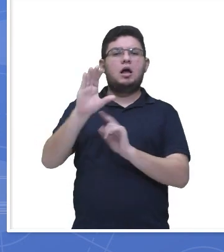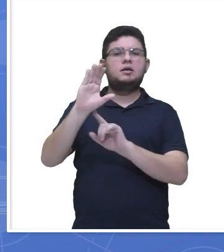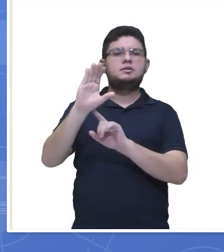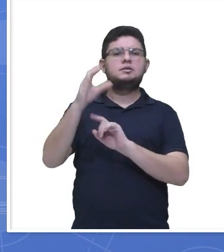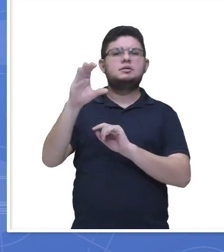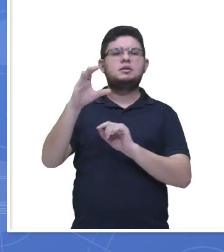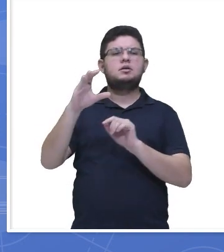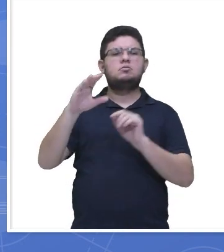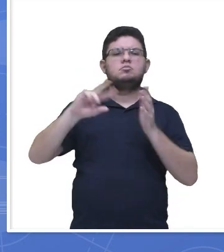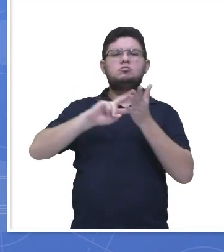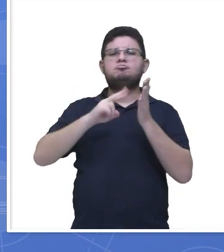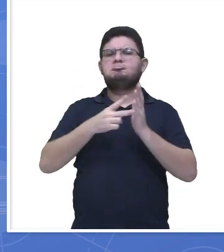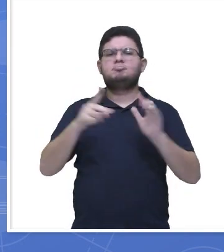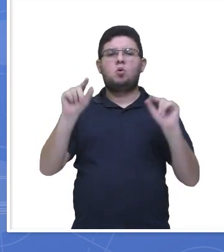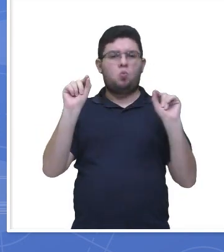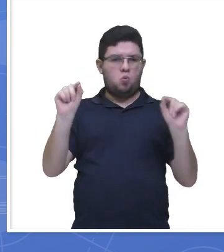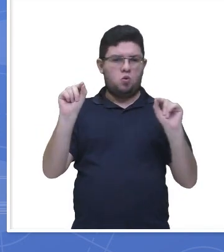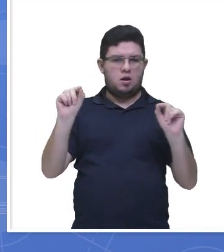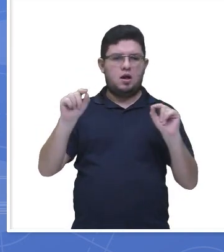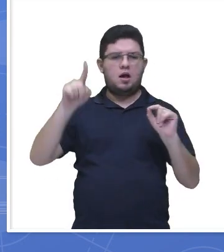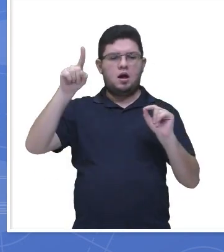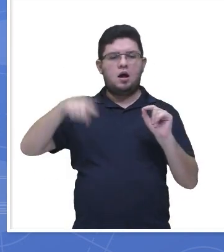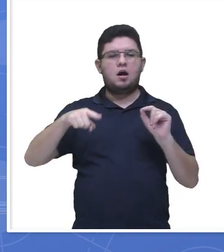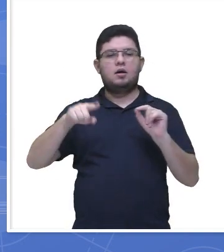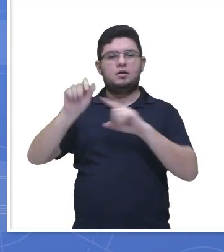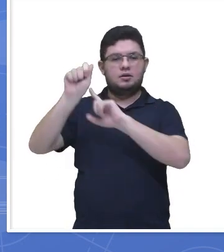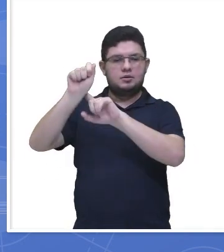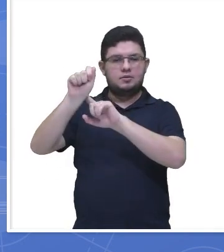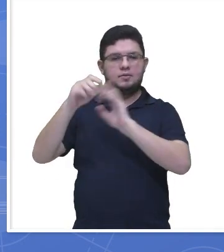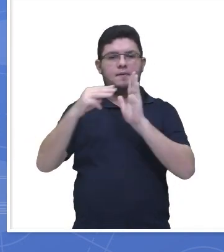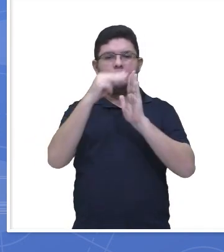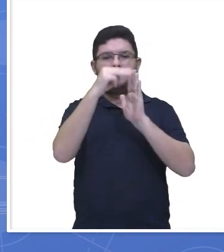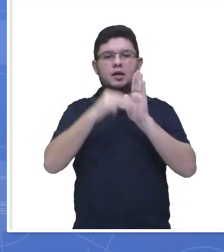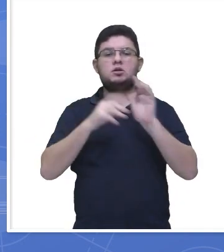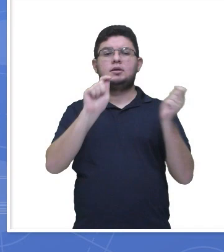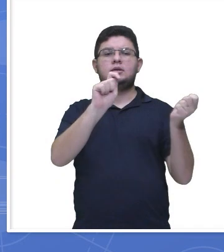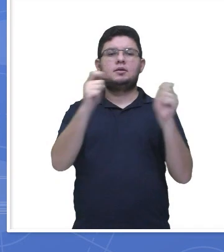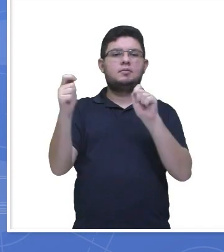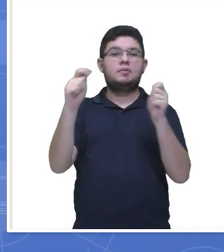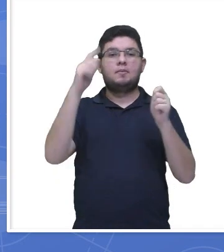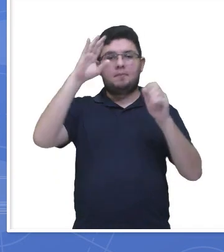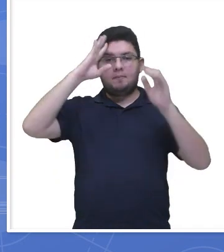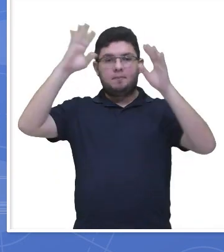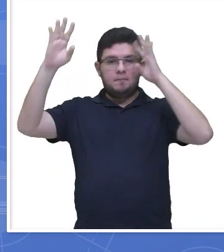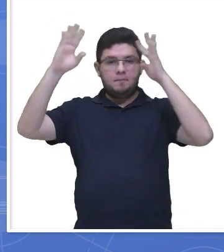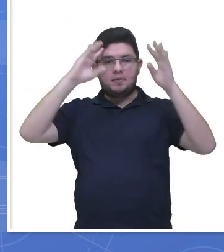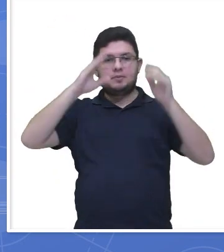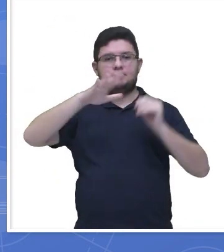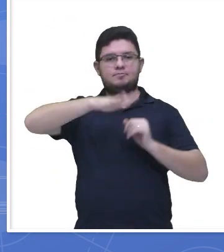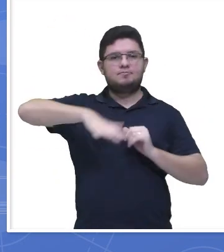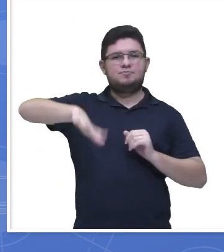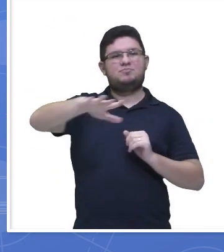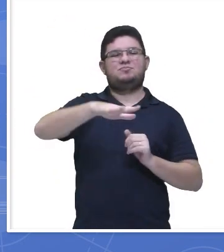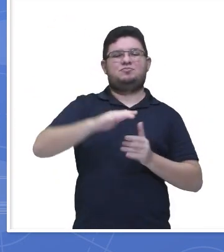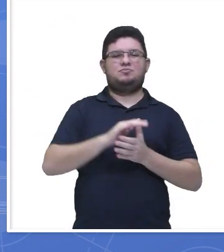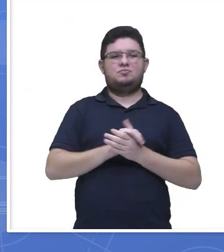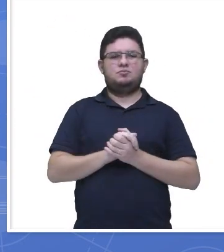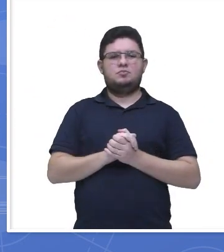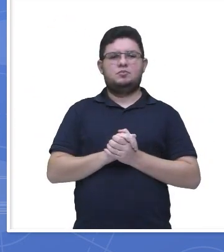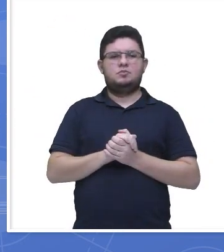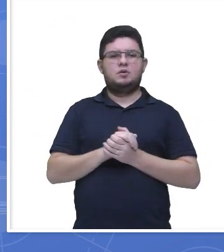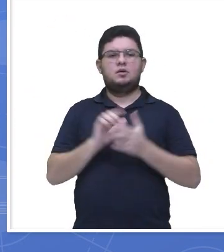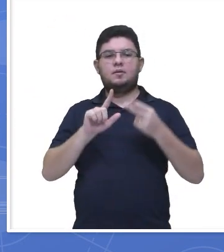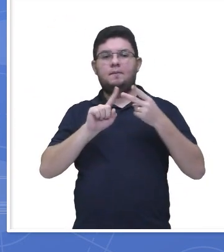em quê? Letra A, em um método de interpretação do senso comum. B, é o procedimento analítico